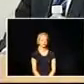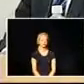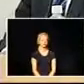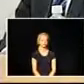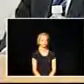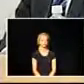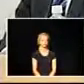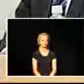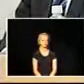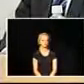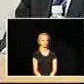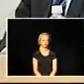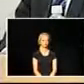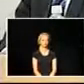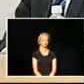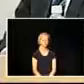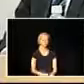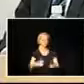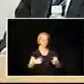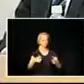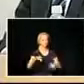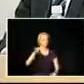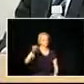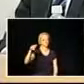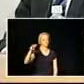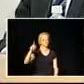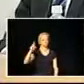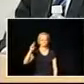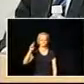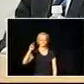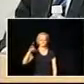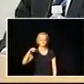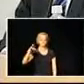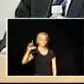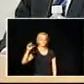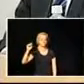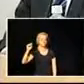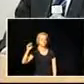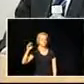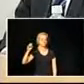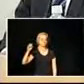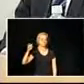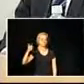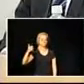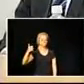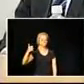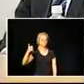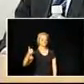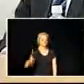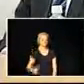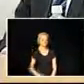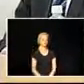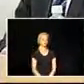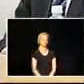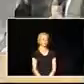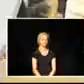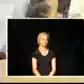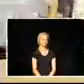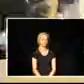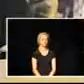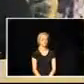9, localizado no loteamento Jardim do Lago 1, nesse município. Artigo 3º, esta lei entra em vigor na data de sua